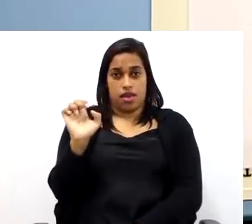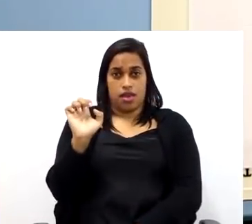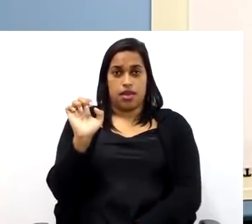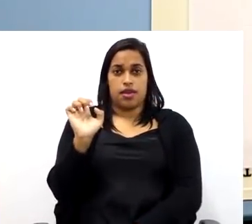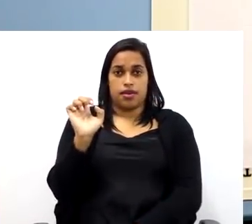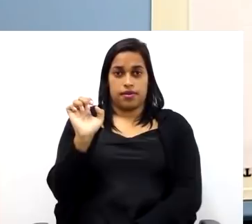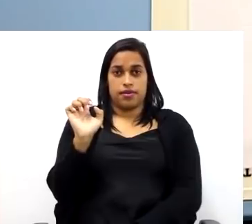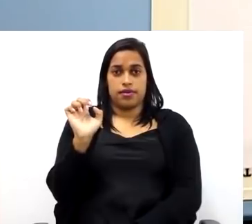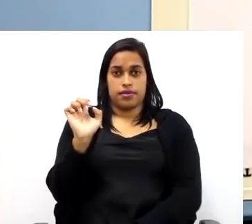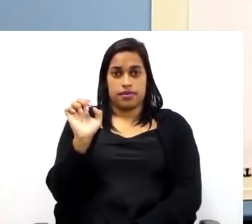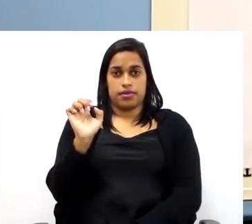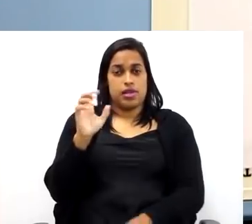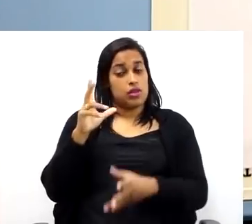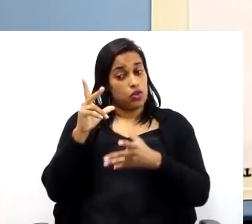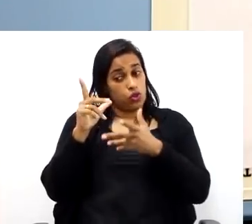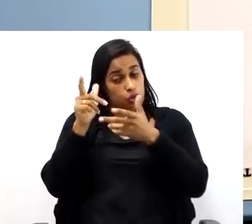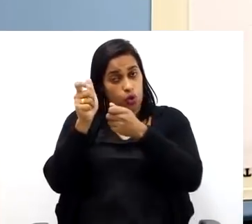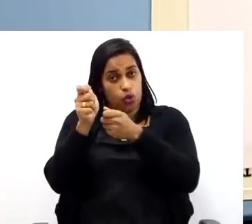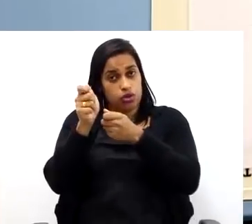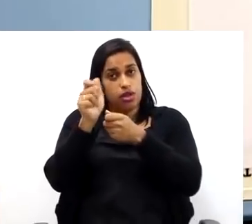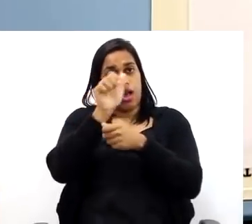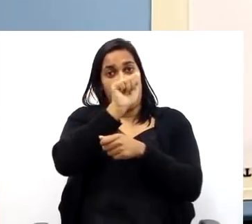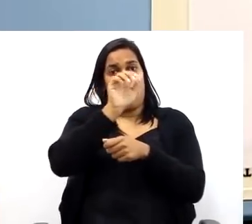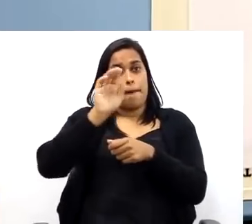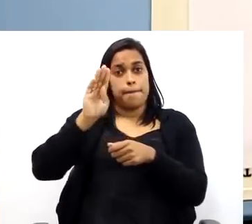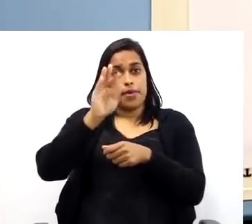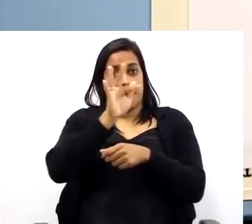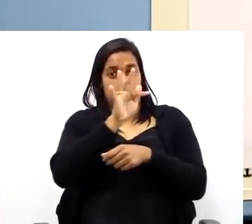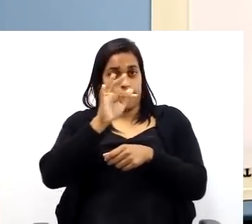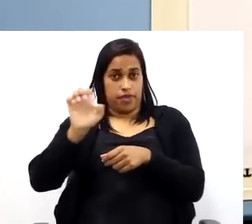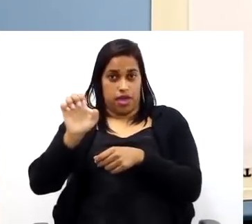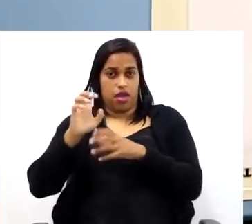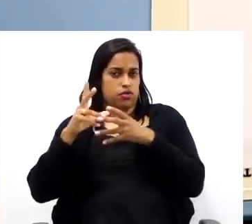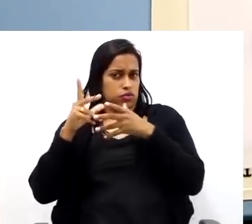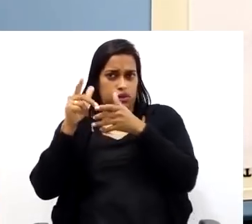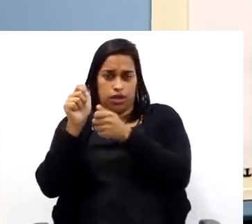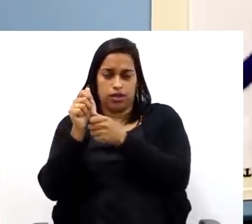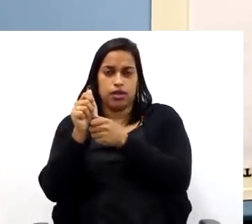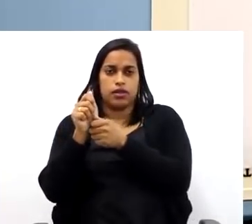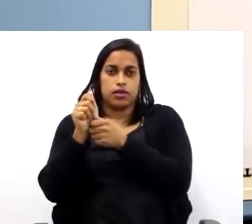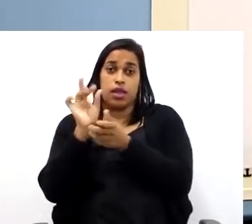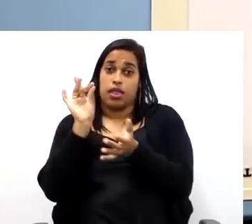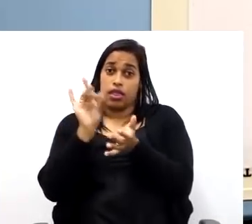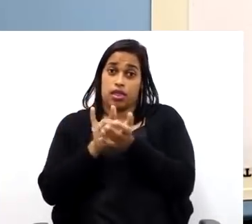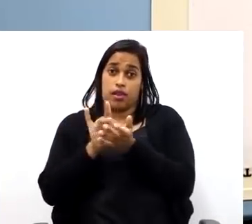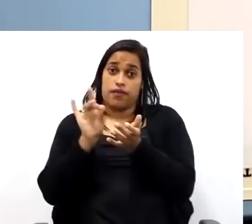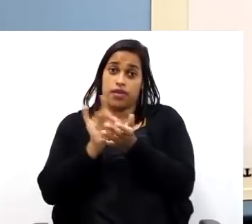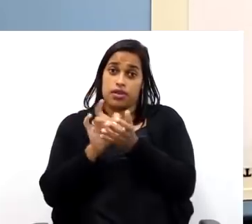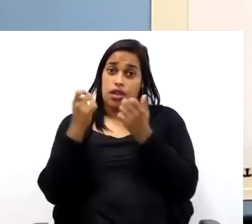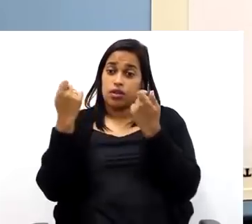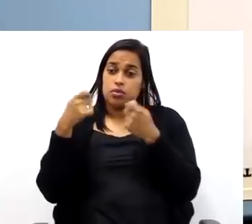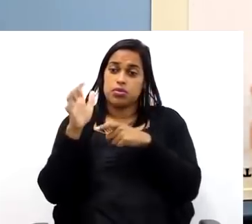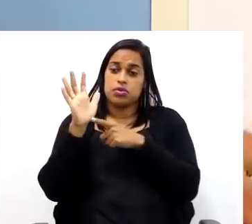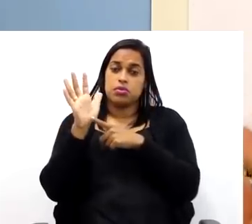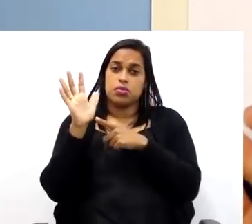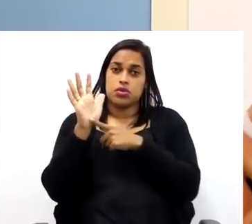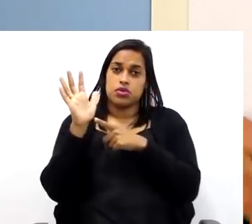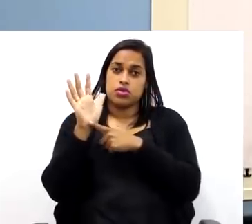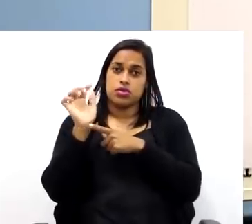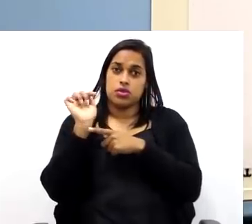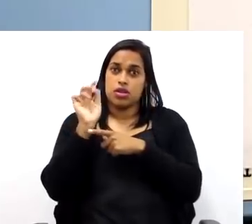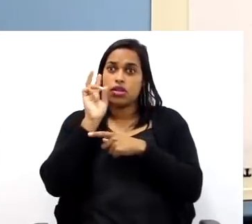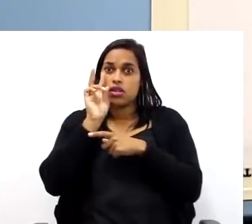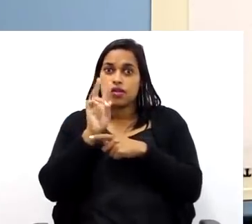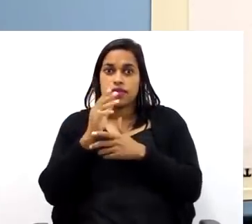E inteira. A, B, F, E inteira. E, na verdade, eu tenho que indicar para quem está lendo